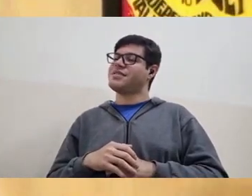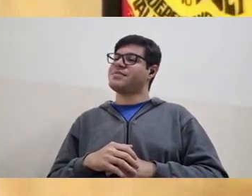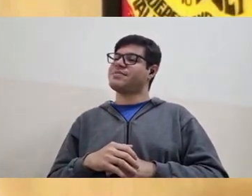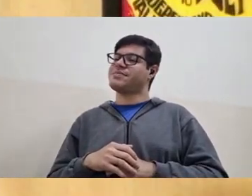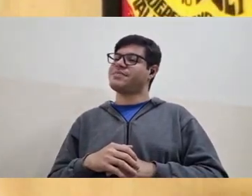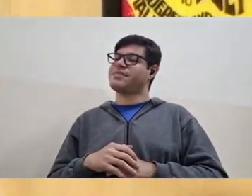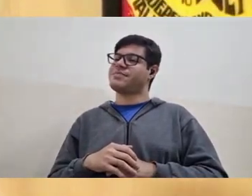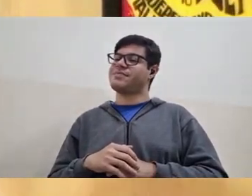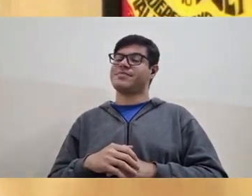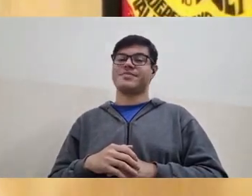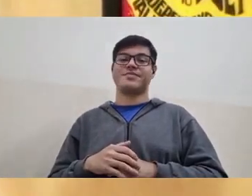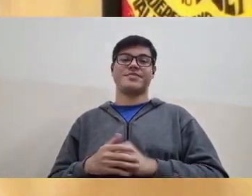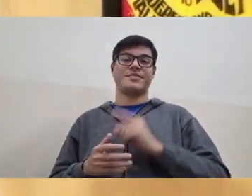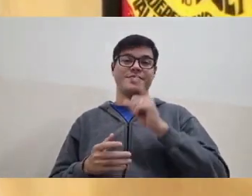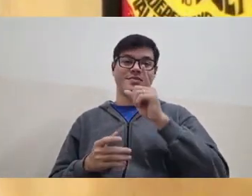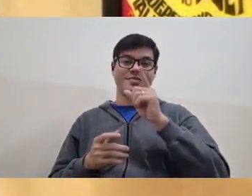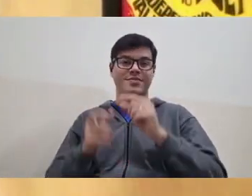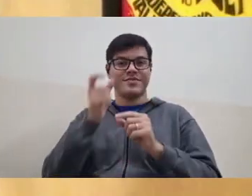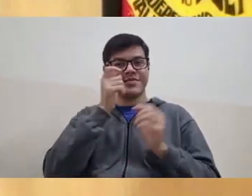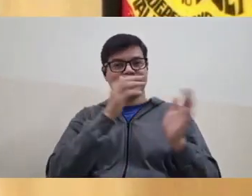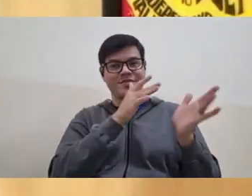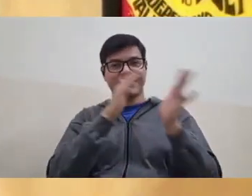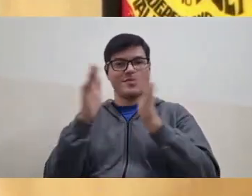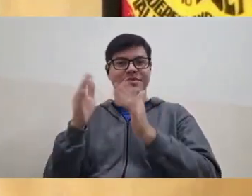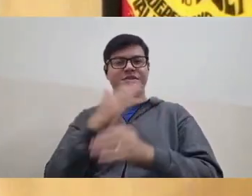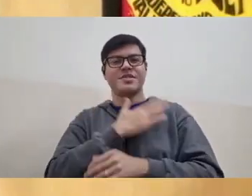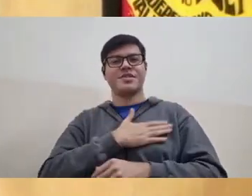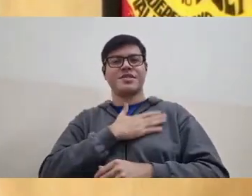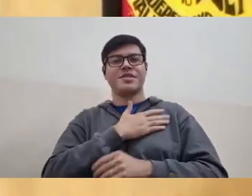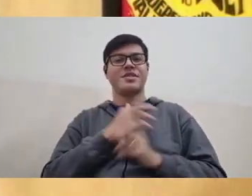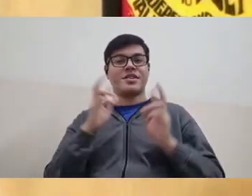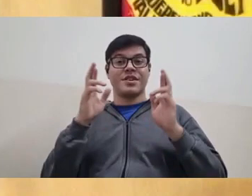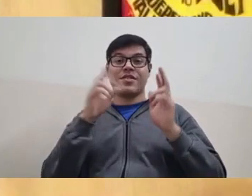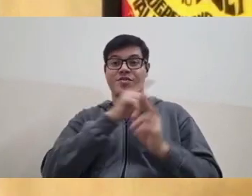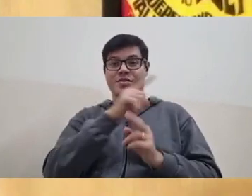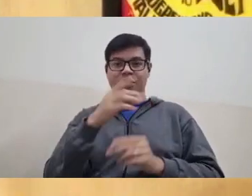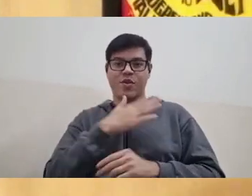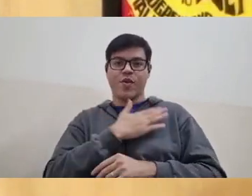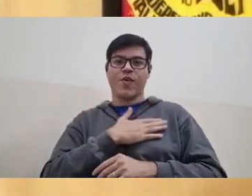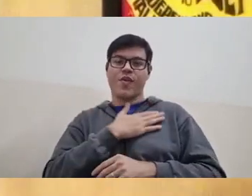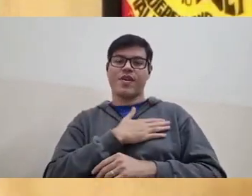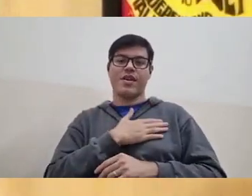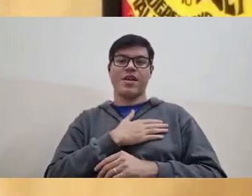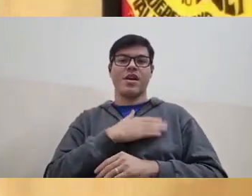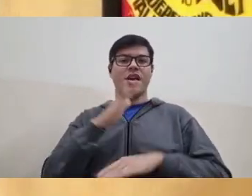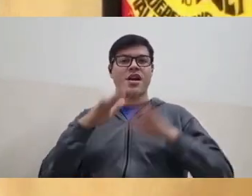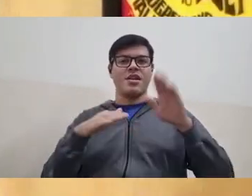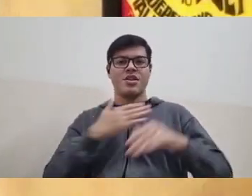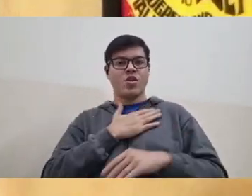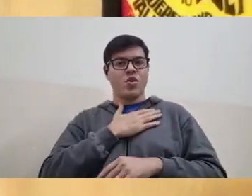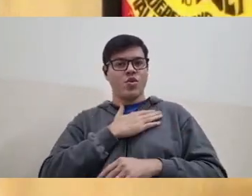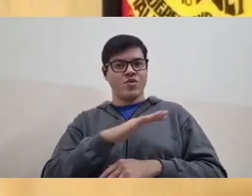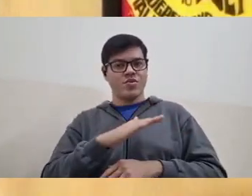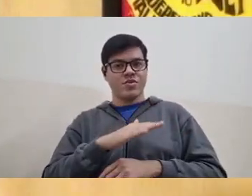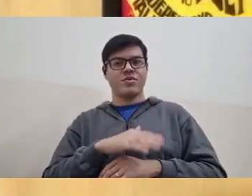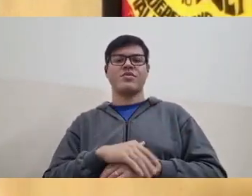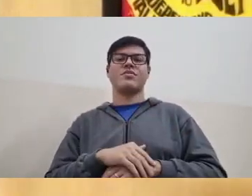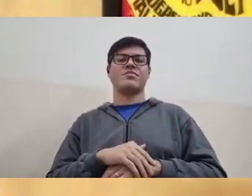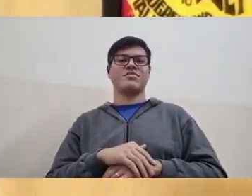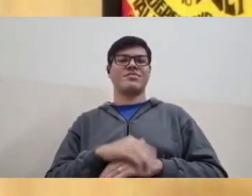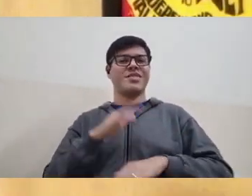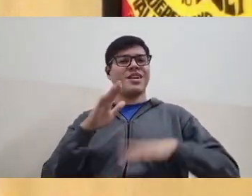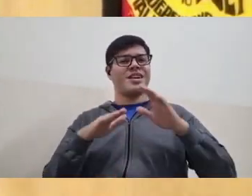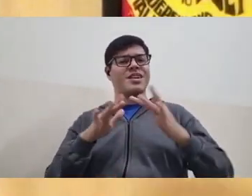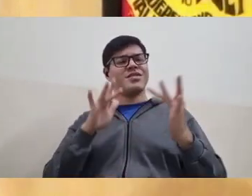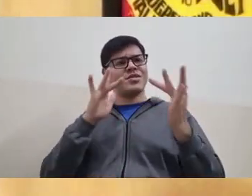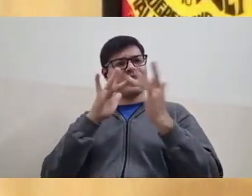O internauta, amigo que está nos acompanhando, espero que você tenha gostado desse nosso bate-papo. E de repente, se não gostou também, se de vez em